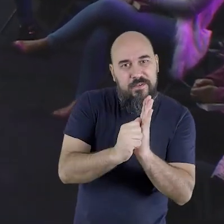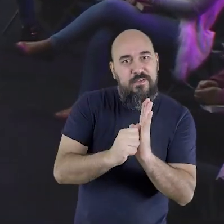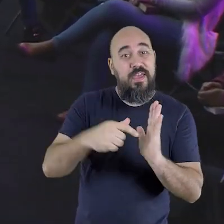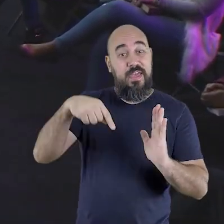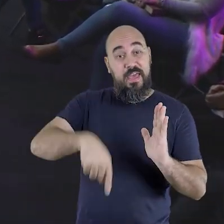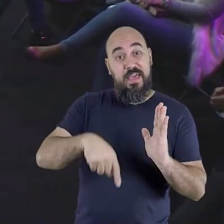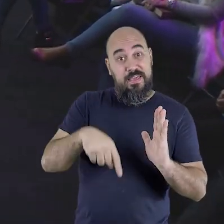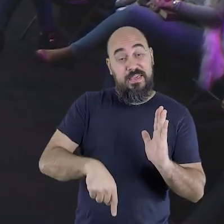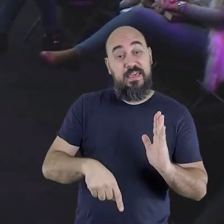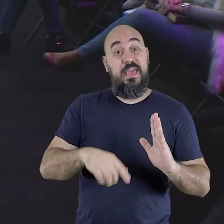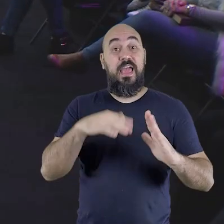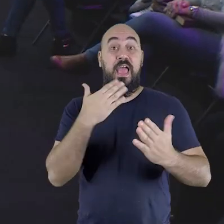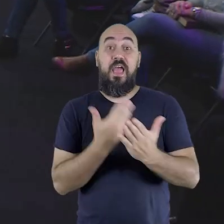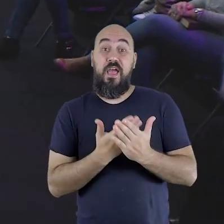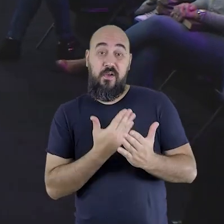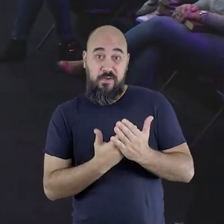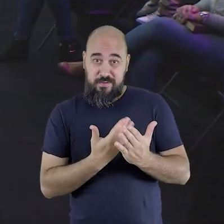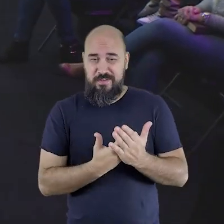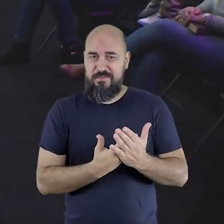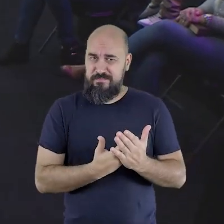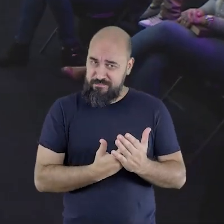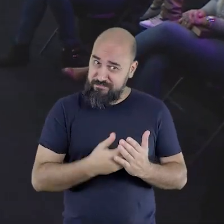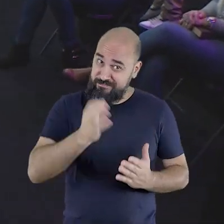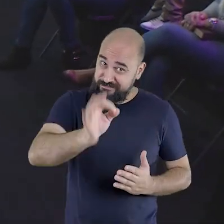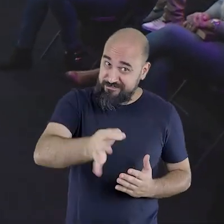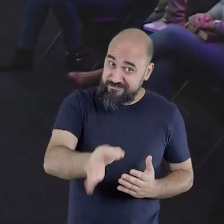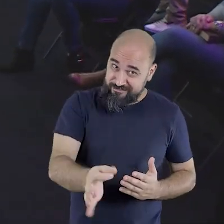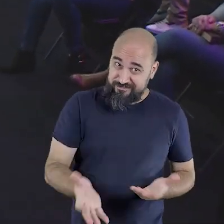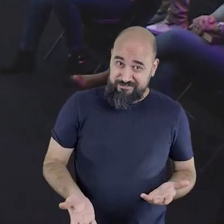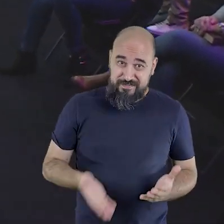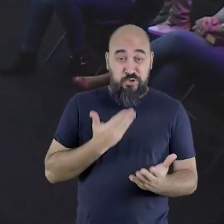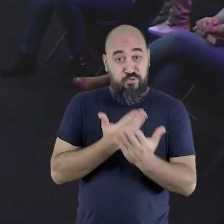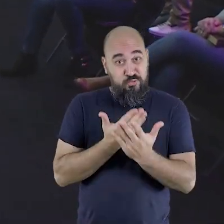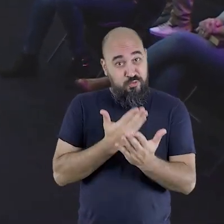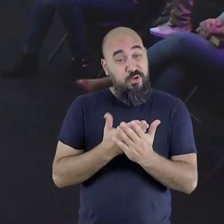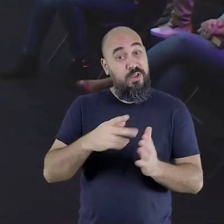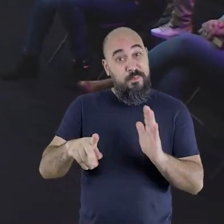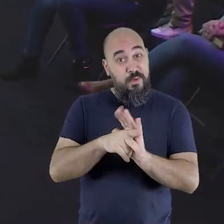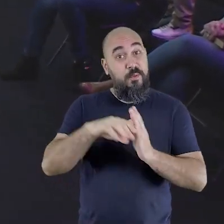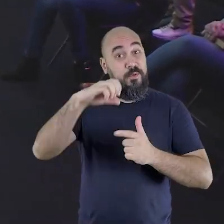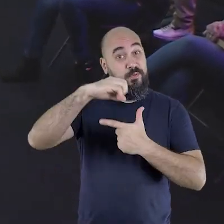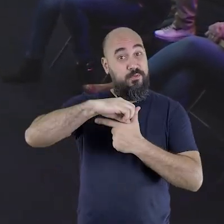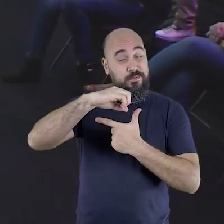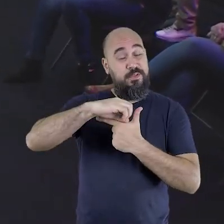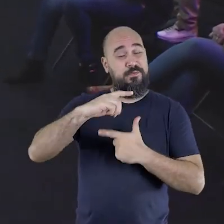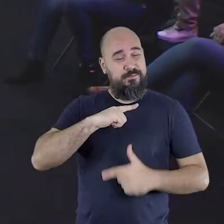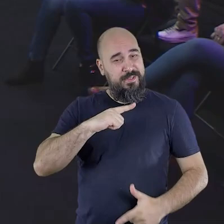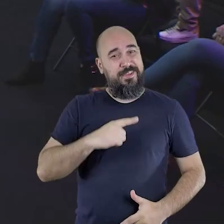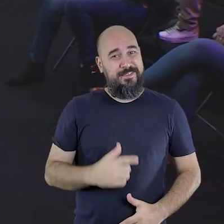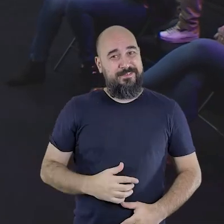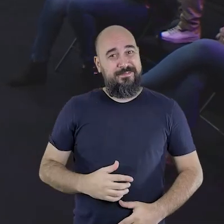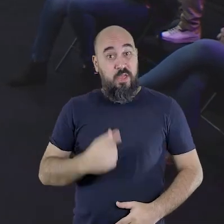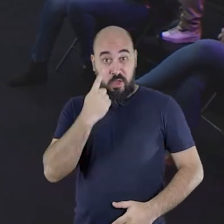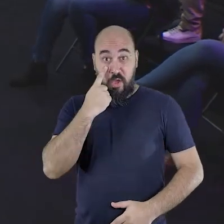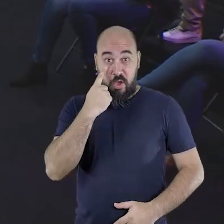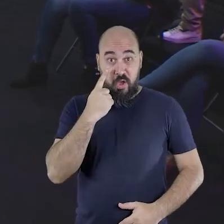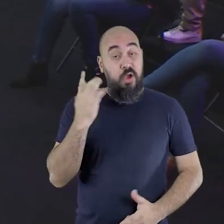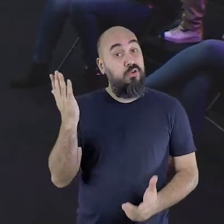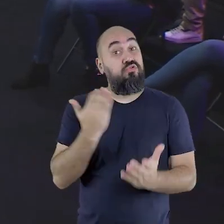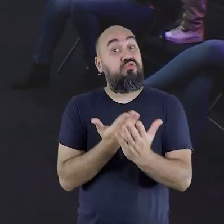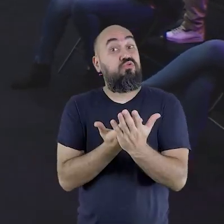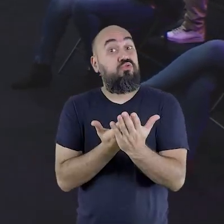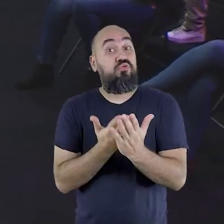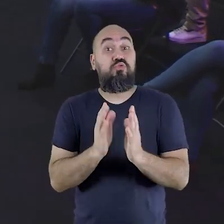da melhor e maior escola bíblica do mundo. É isso mesmo, a Escola Bíblica da Novo Tempo. Eu tenho aqui nas minhas mãos o